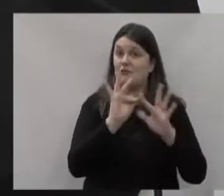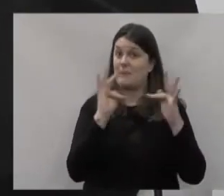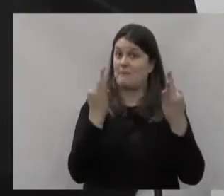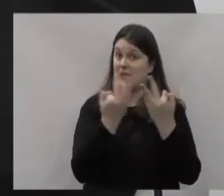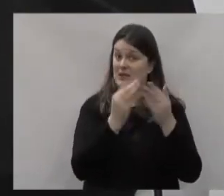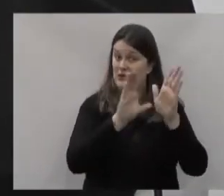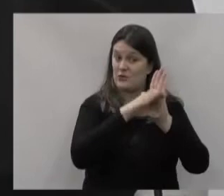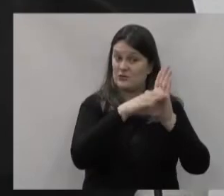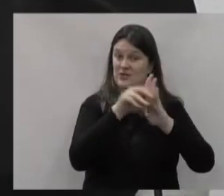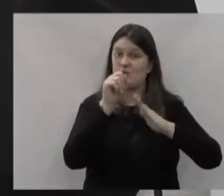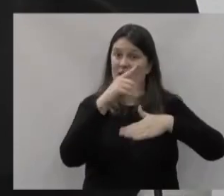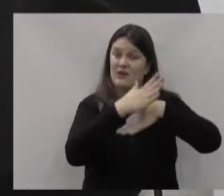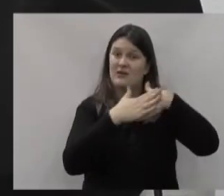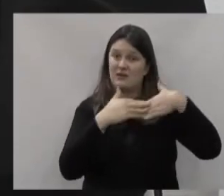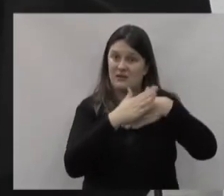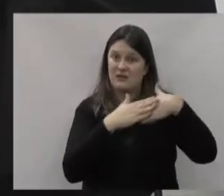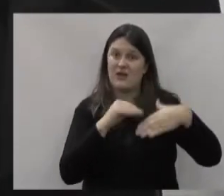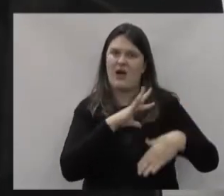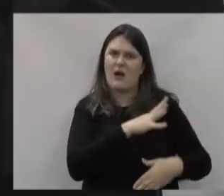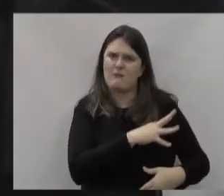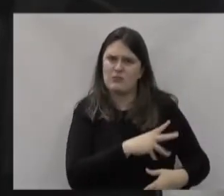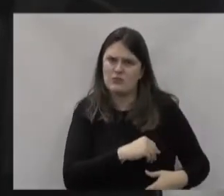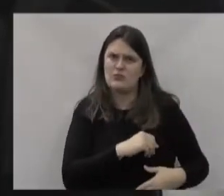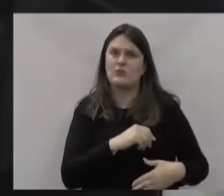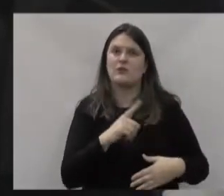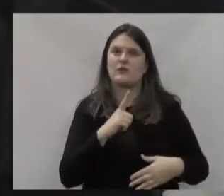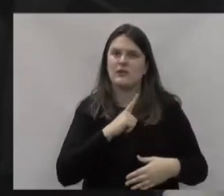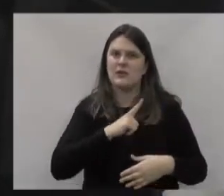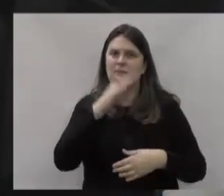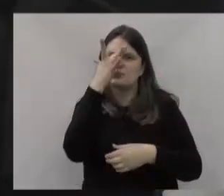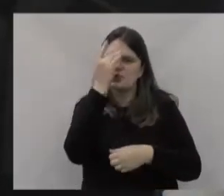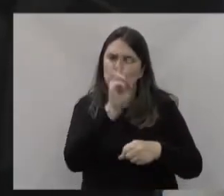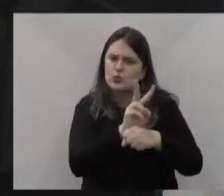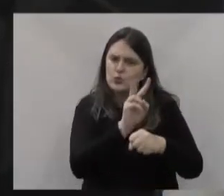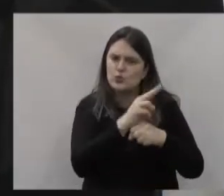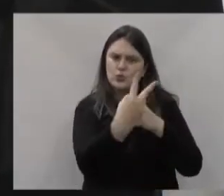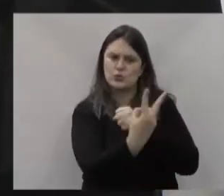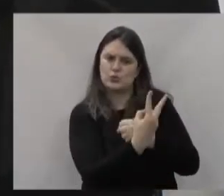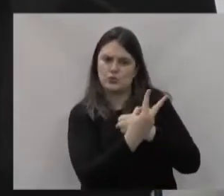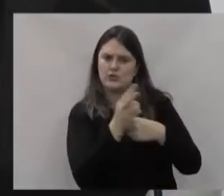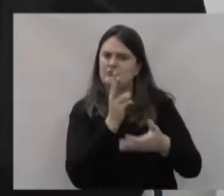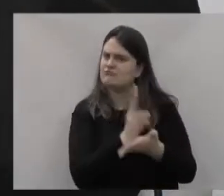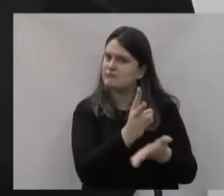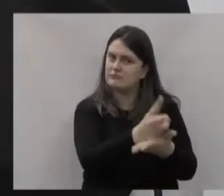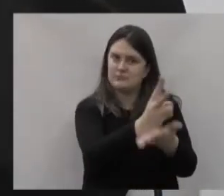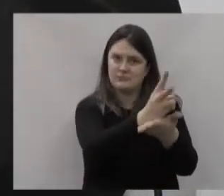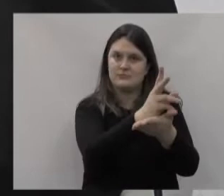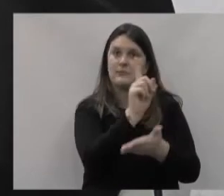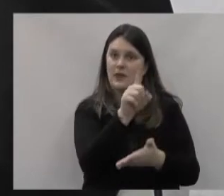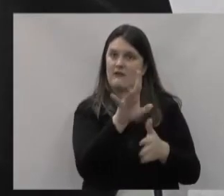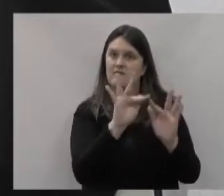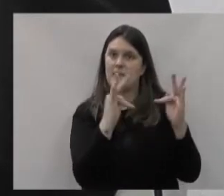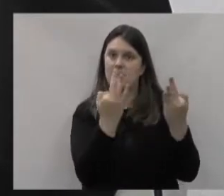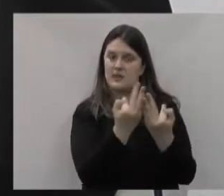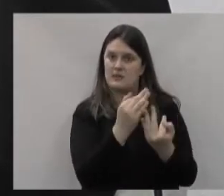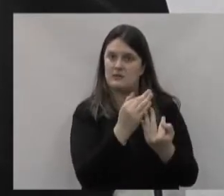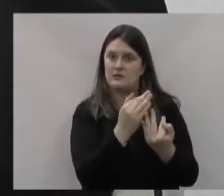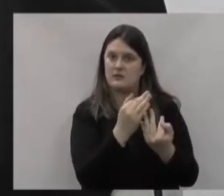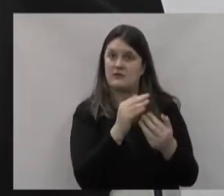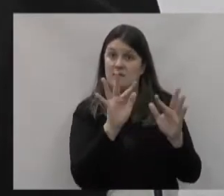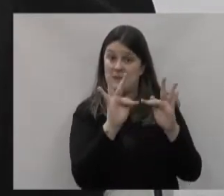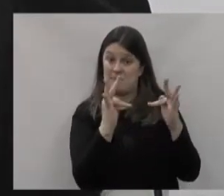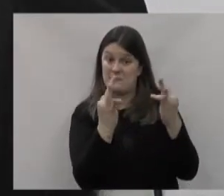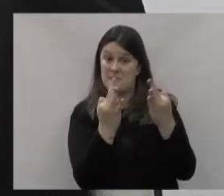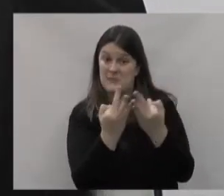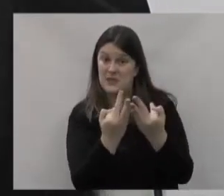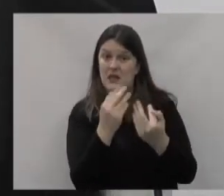família é afeto. É ter pessoas que cuidem de você pelo resto da sua vida. Isso é família.